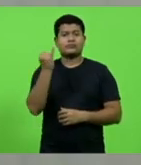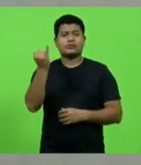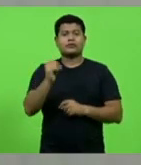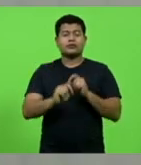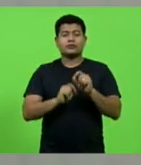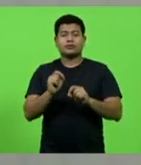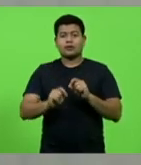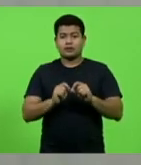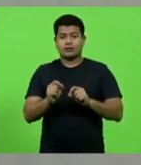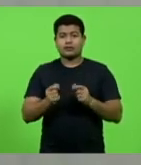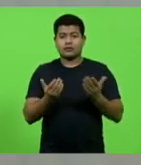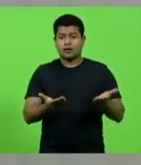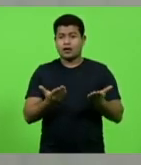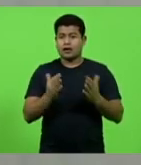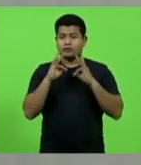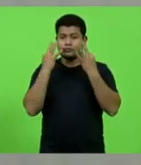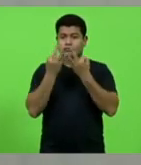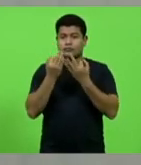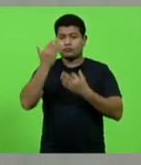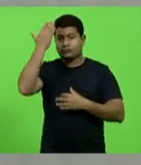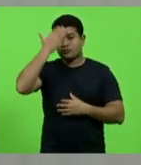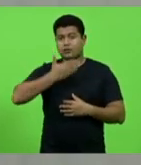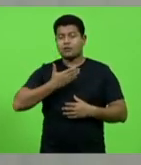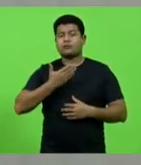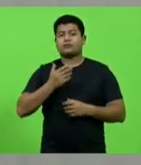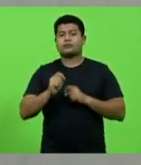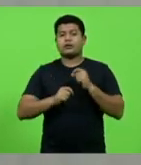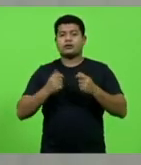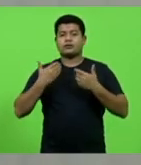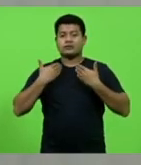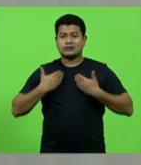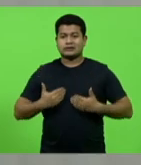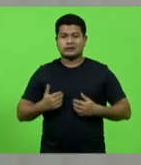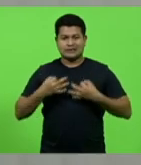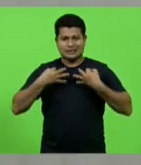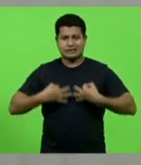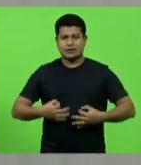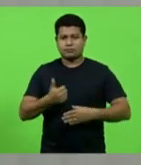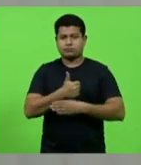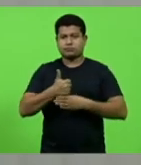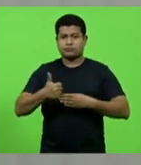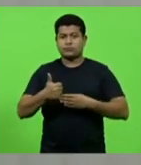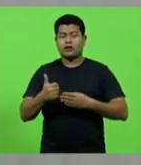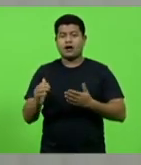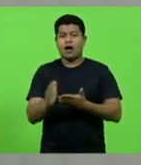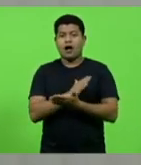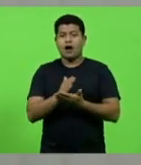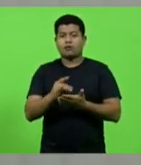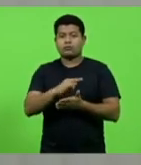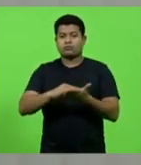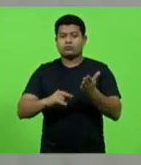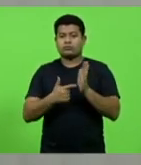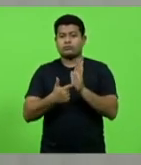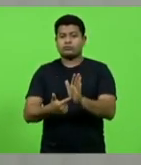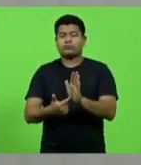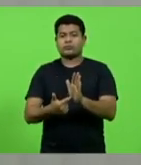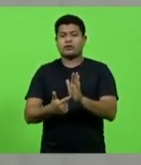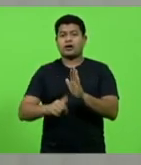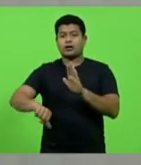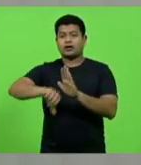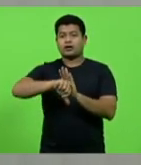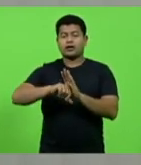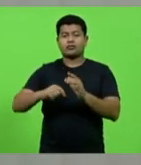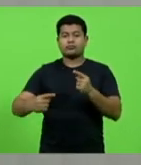família comprove conduta ilibada, apresentando certidões criminais negativas da Justiça Federal